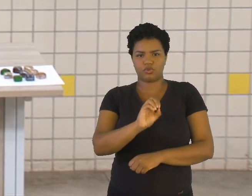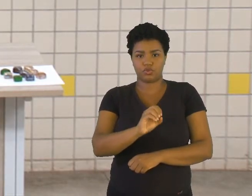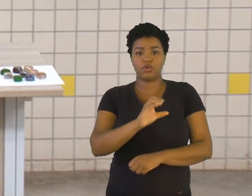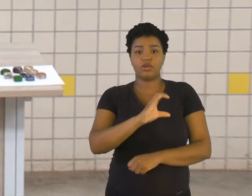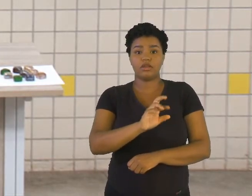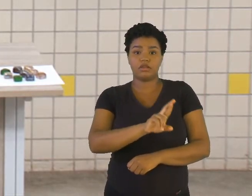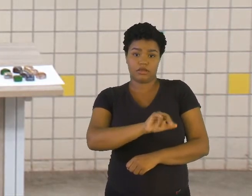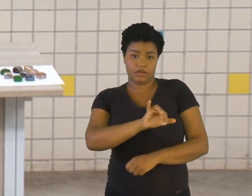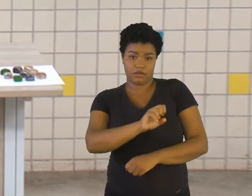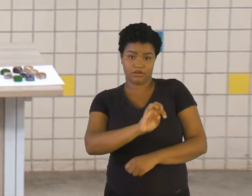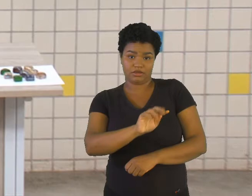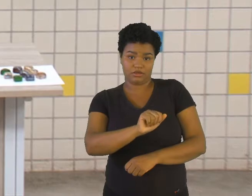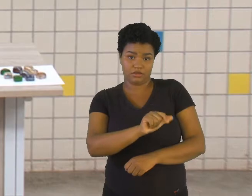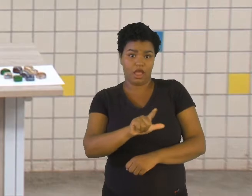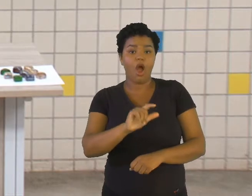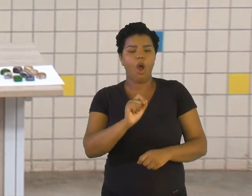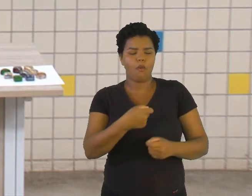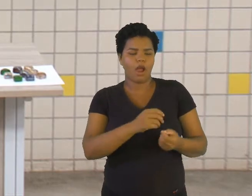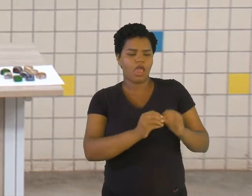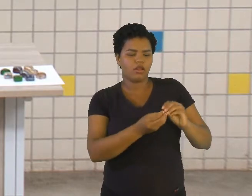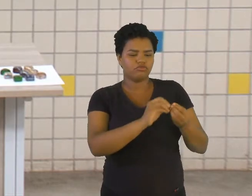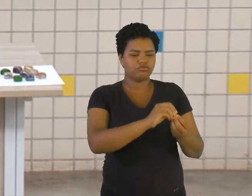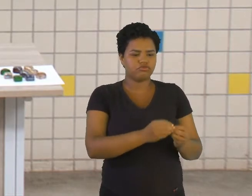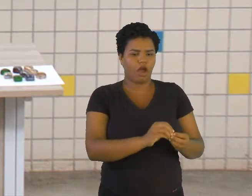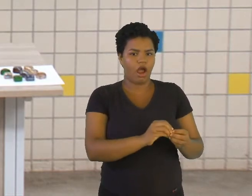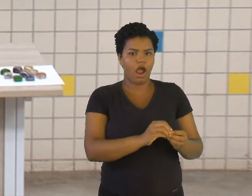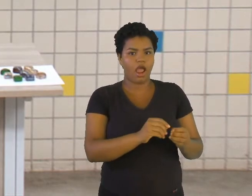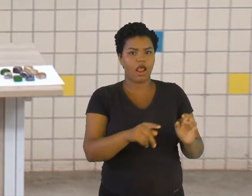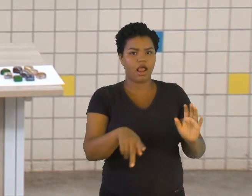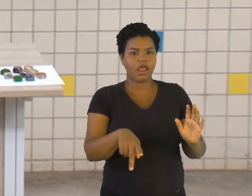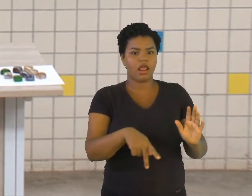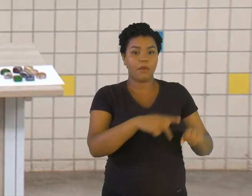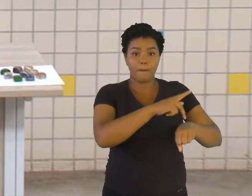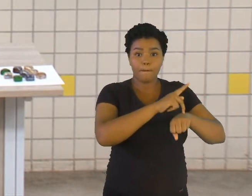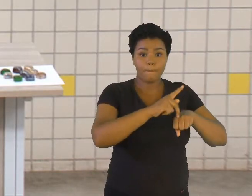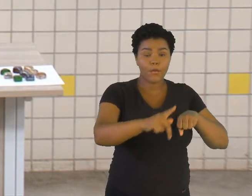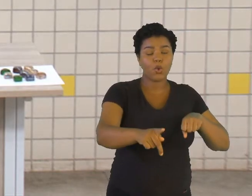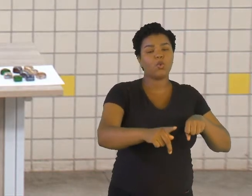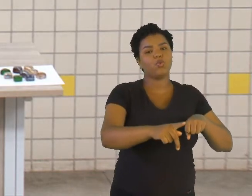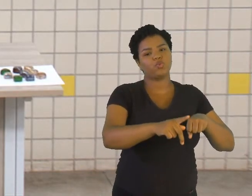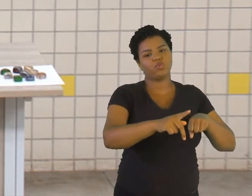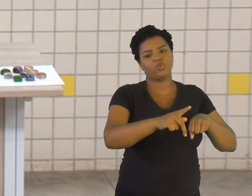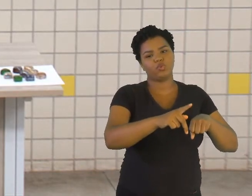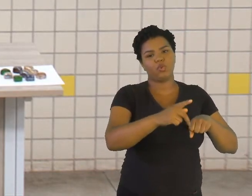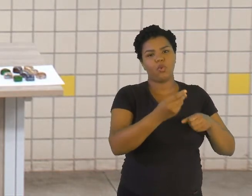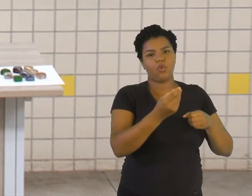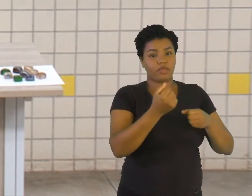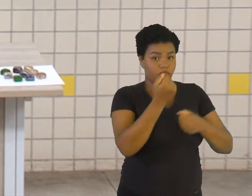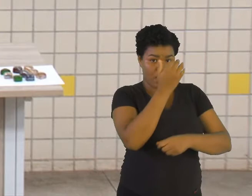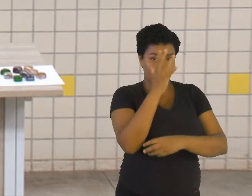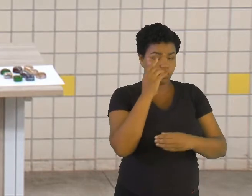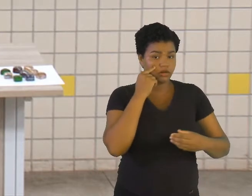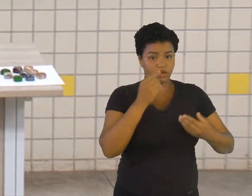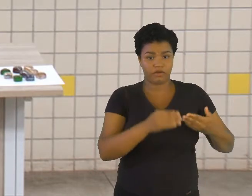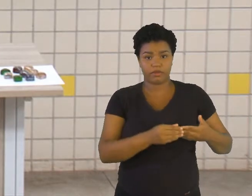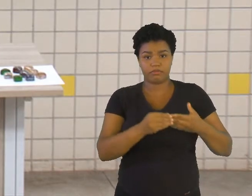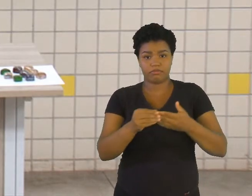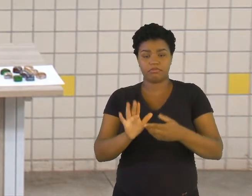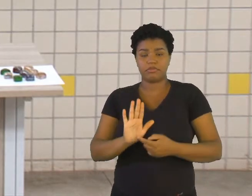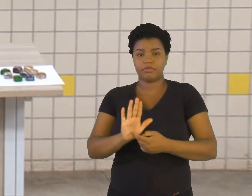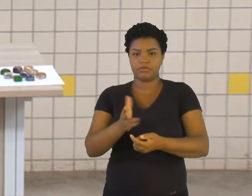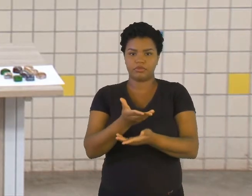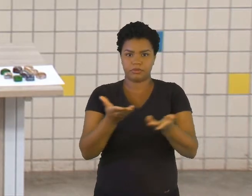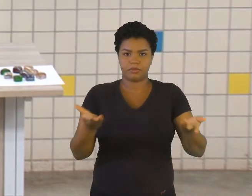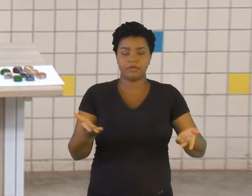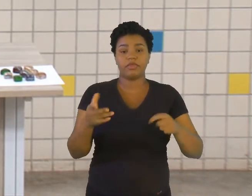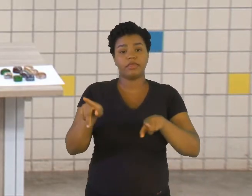tá, como ele veio da natureza, ele tá aqui, a professora trouxe para demonstrar para vocês. E também as